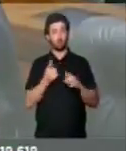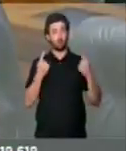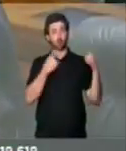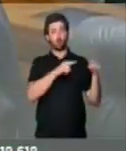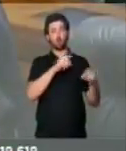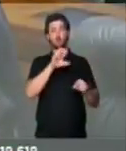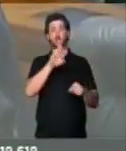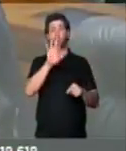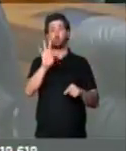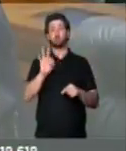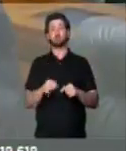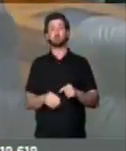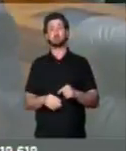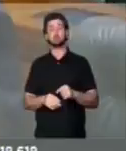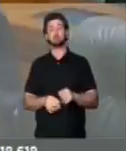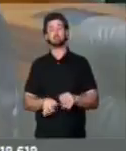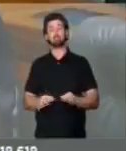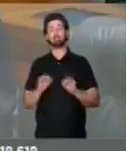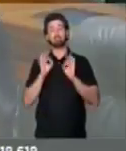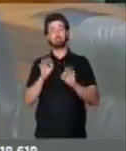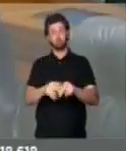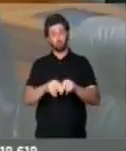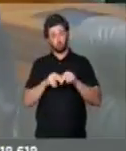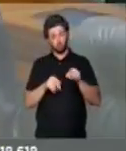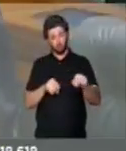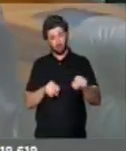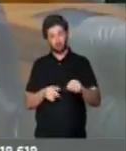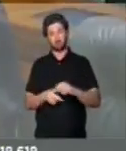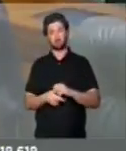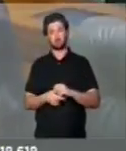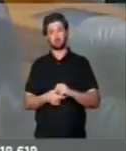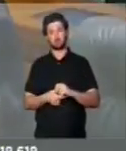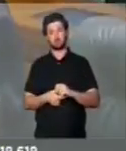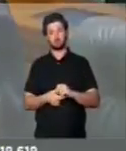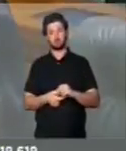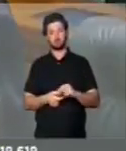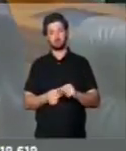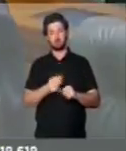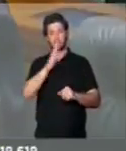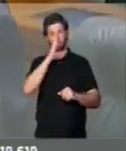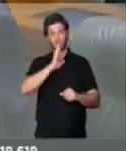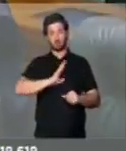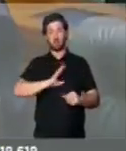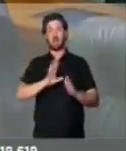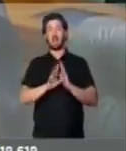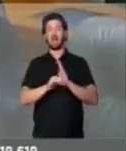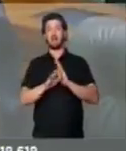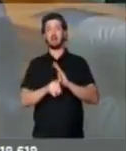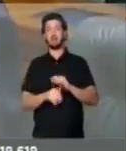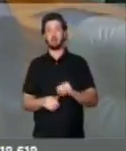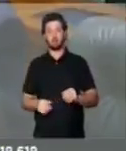CUT exatamente por causa disso. Me chamaram de ladrão